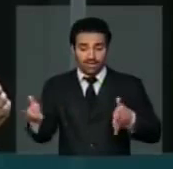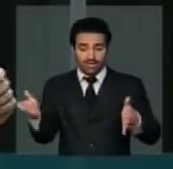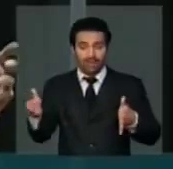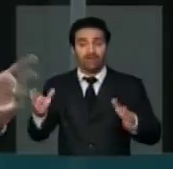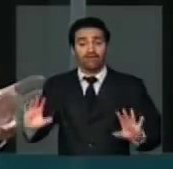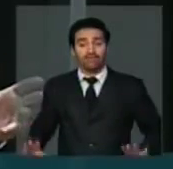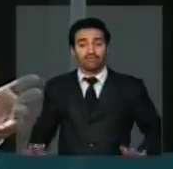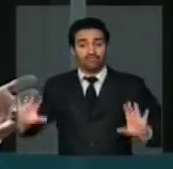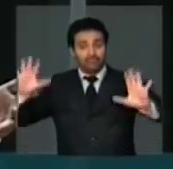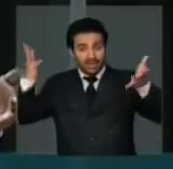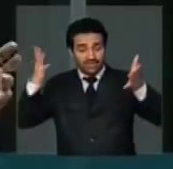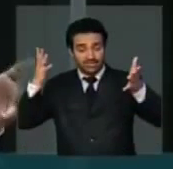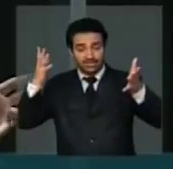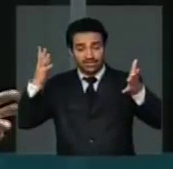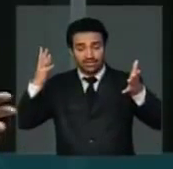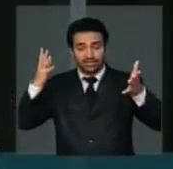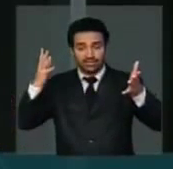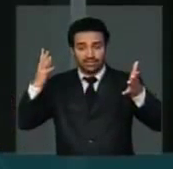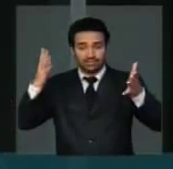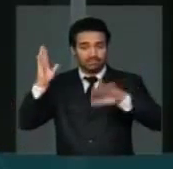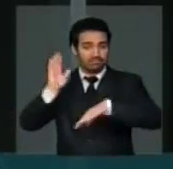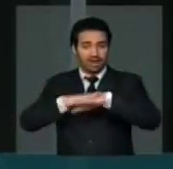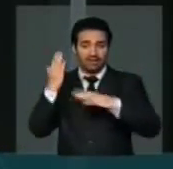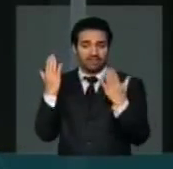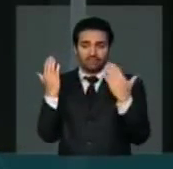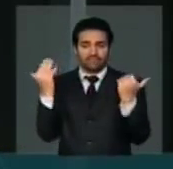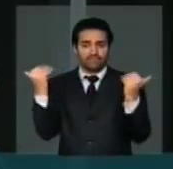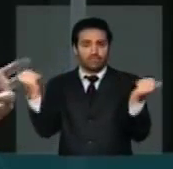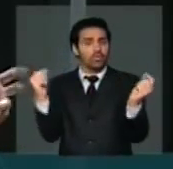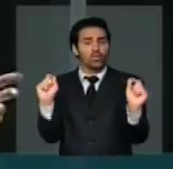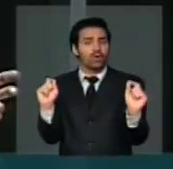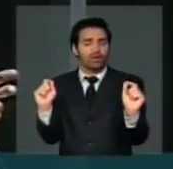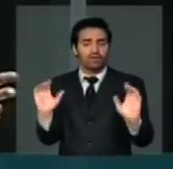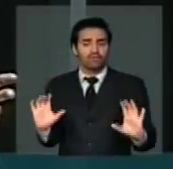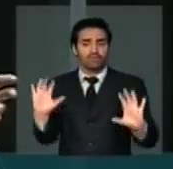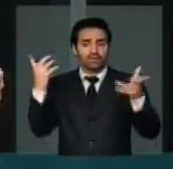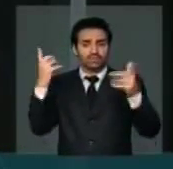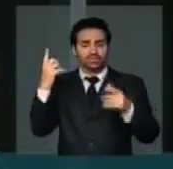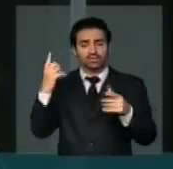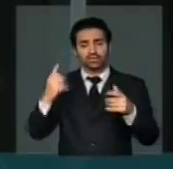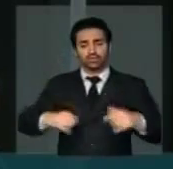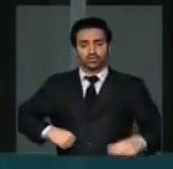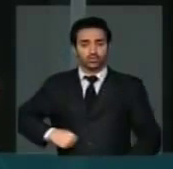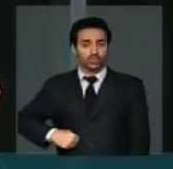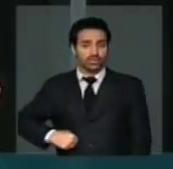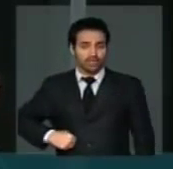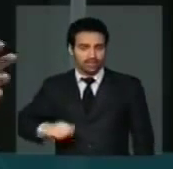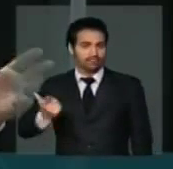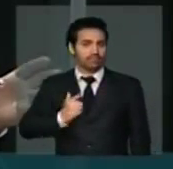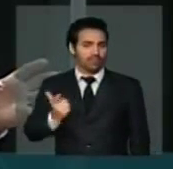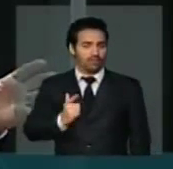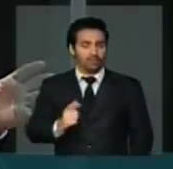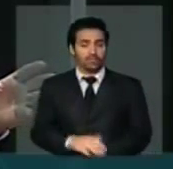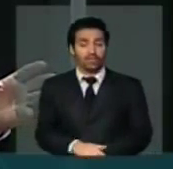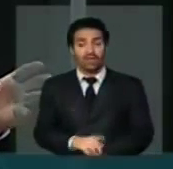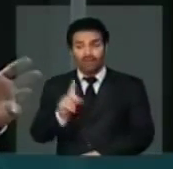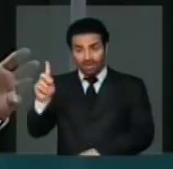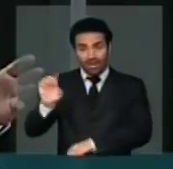maior festa popular, que são as chamadas festas juninas. Na